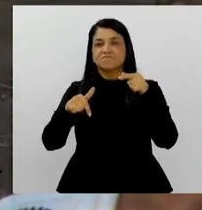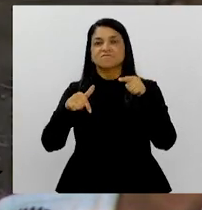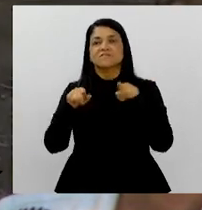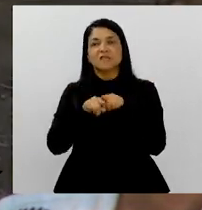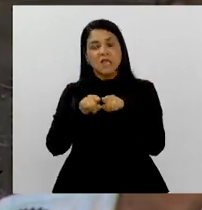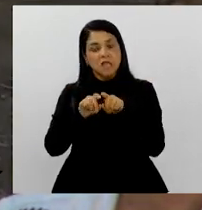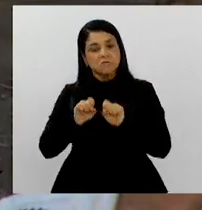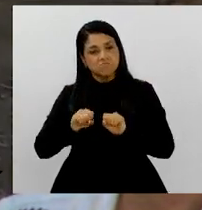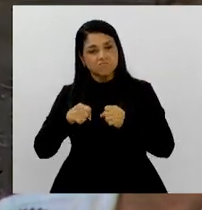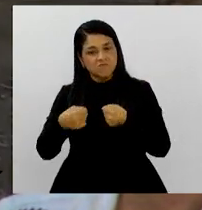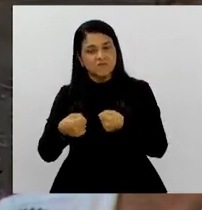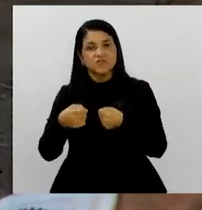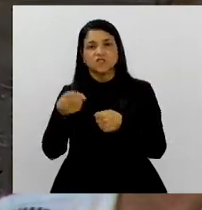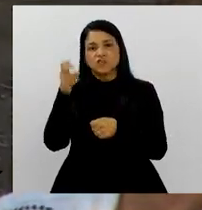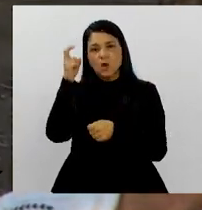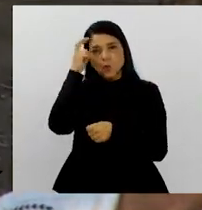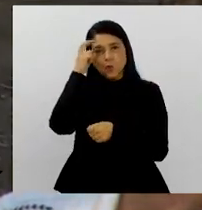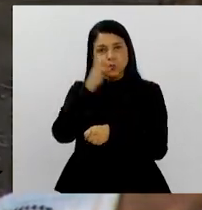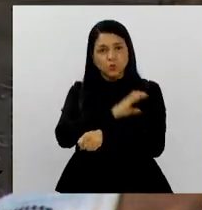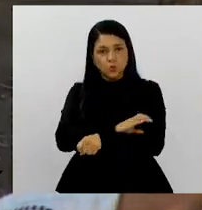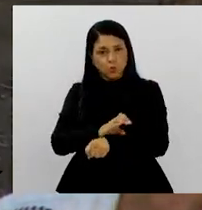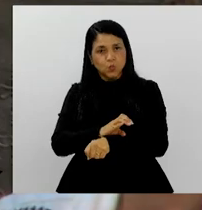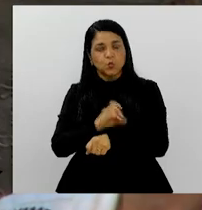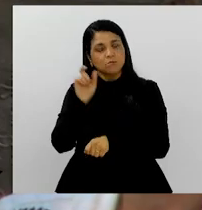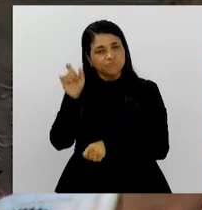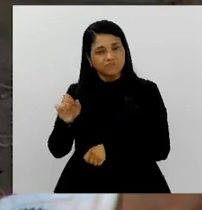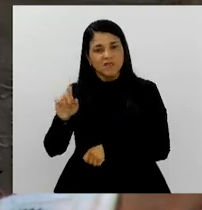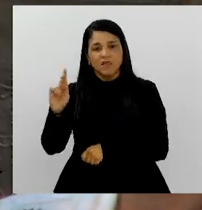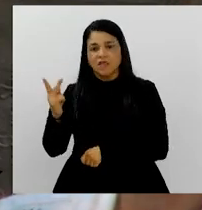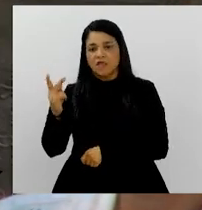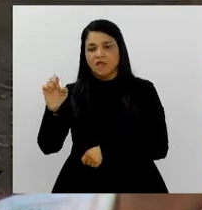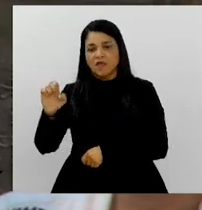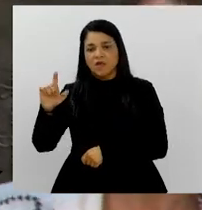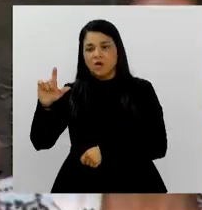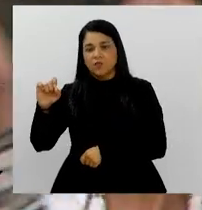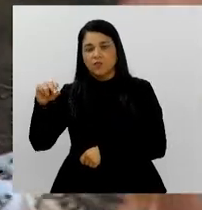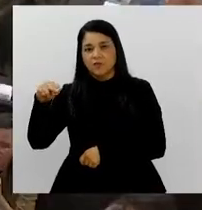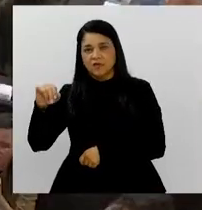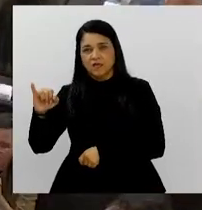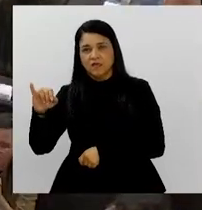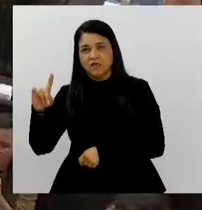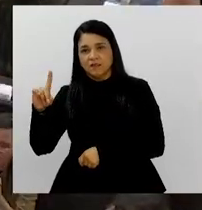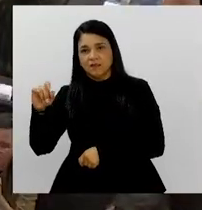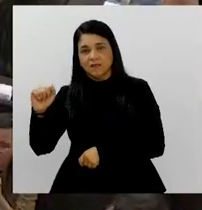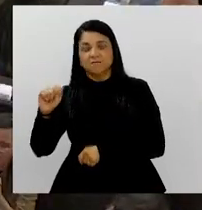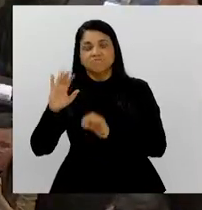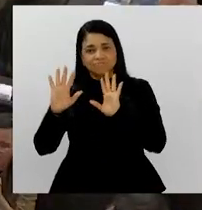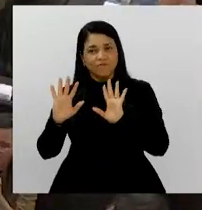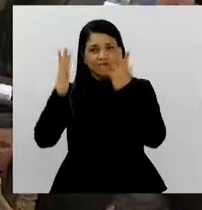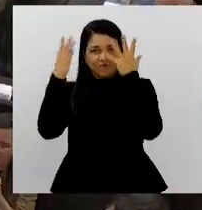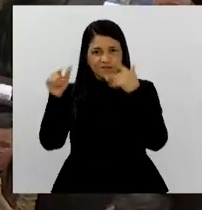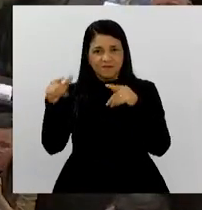fazedora de cultura também, a gente sempre tem que lembrar. Viva Eloneida Studart!